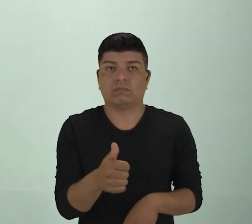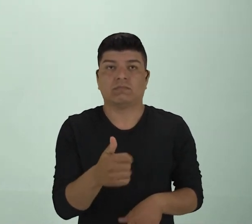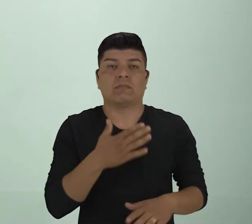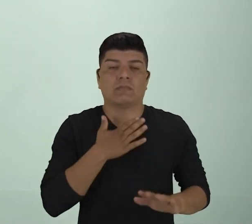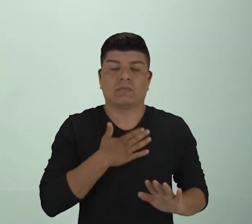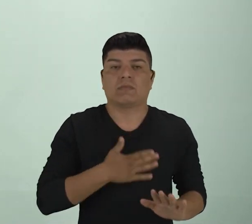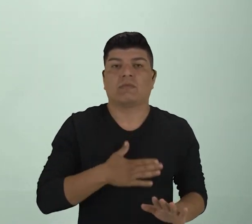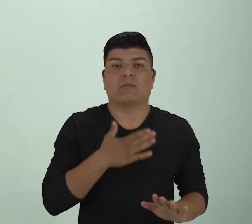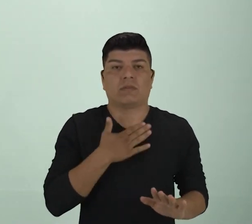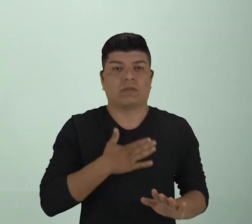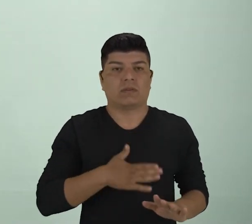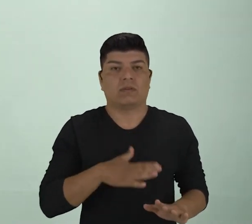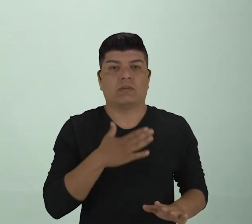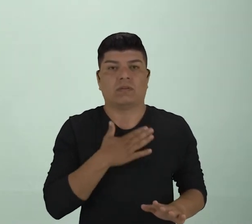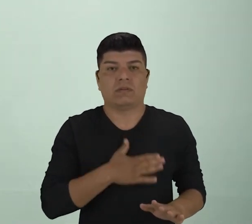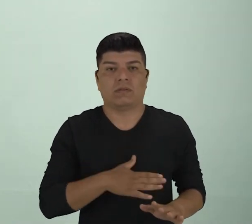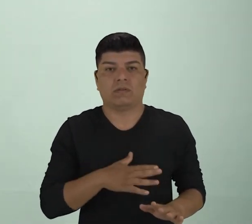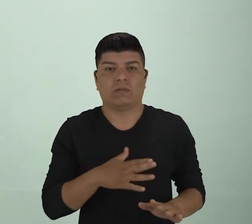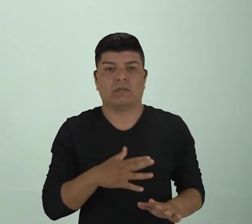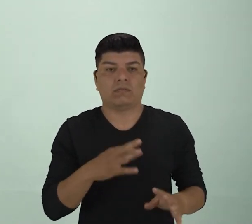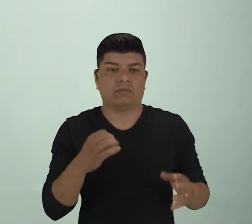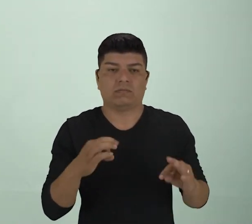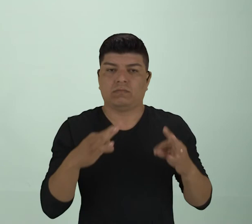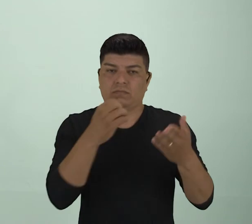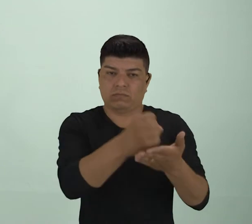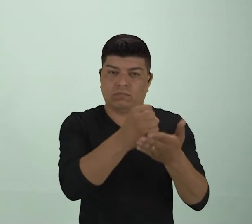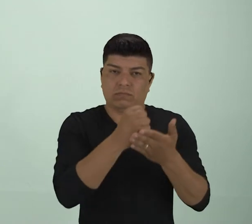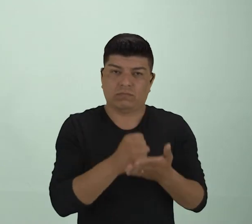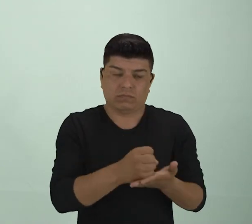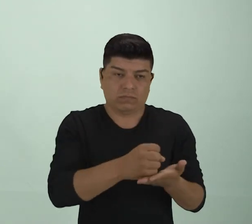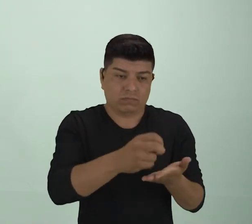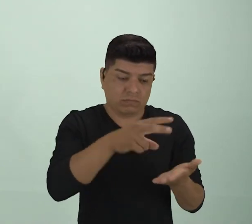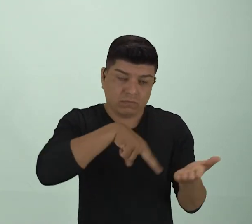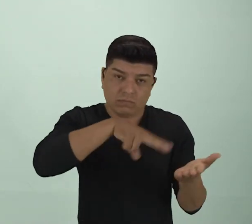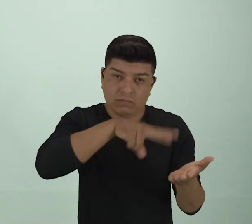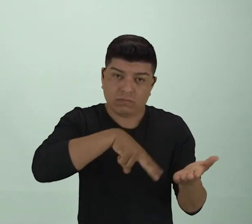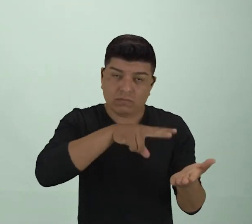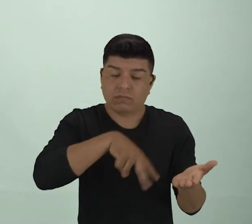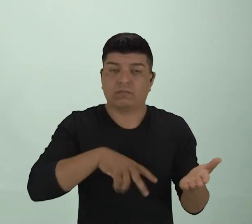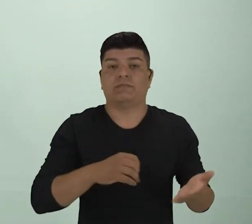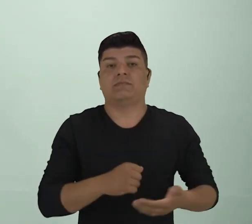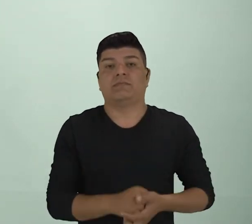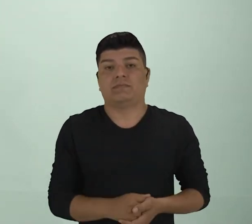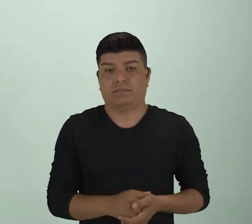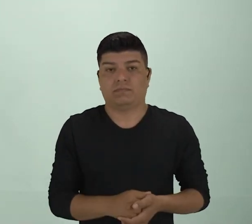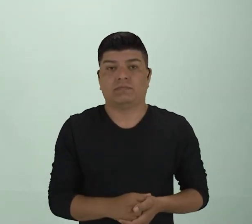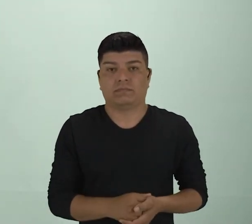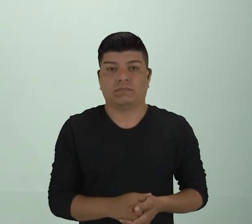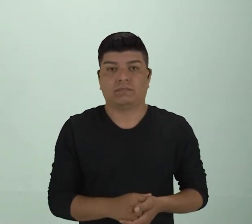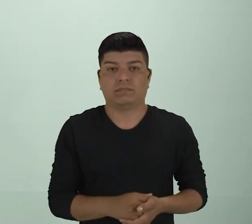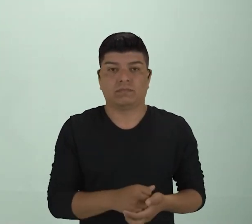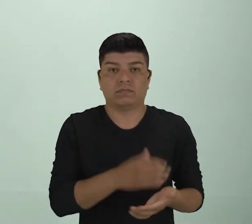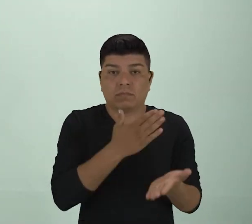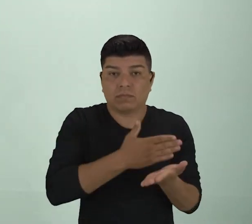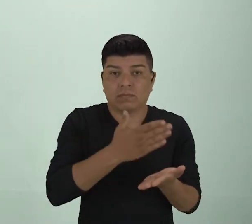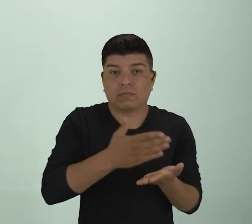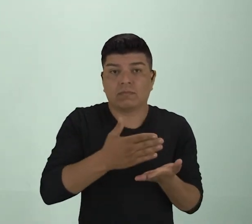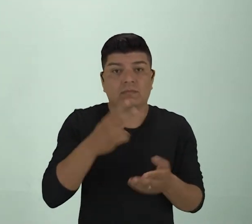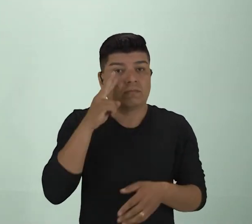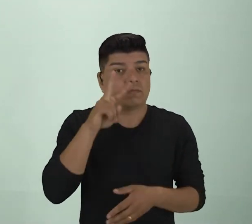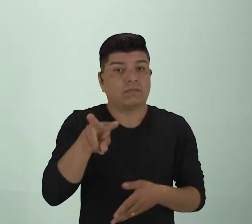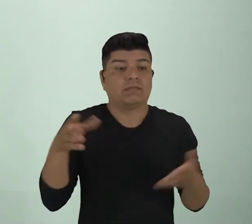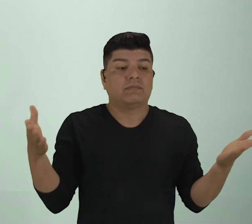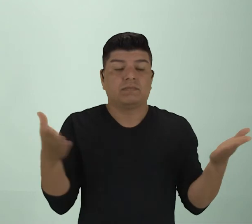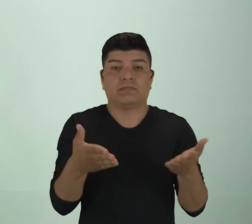calma para ganhar todo esse apreço do público leitor. Em contrapartida, essa fase que nós vamos ver